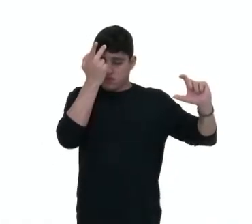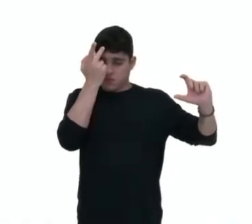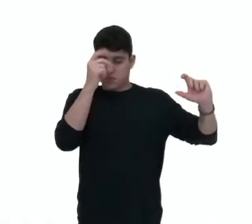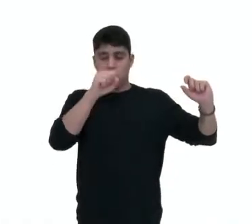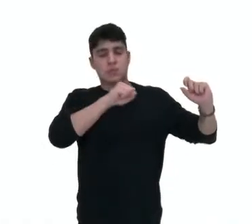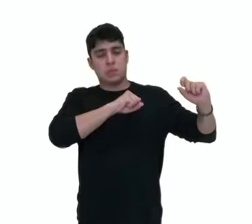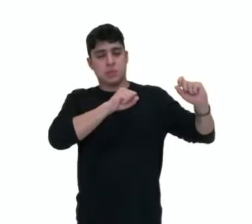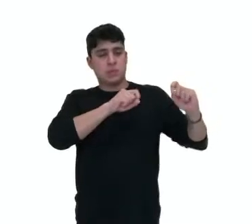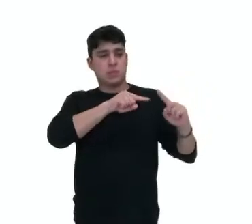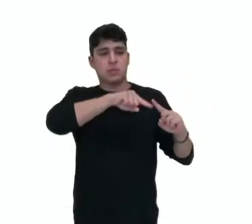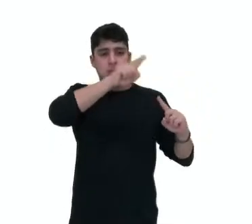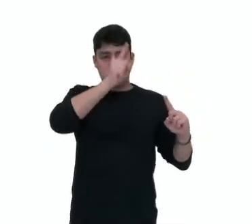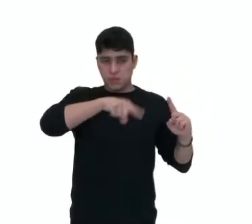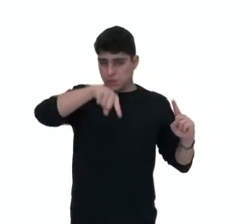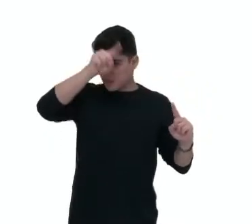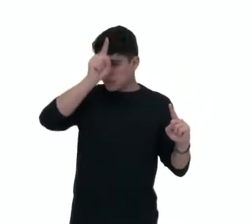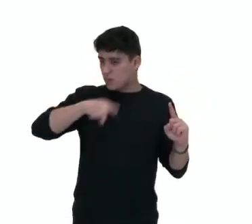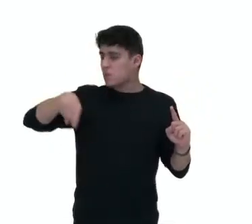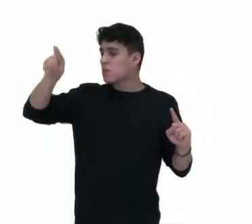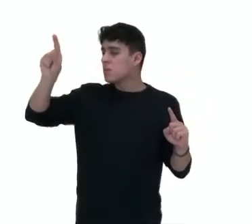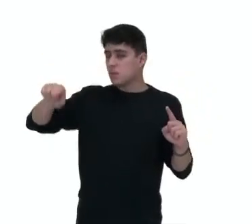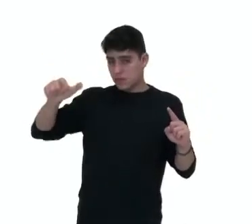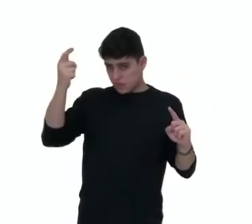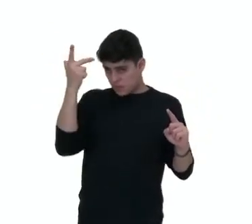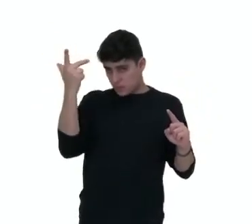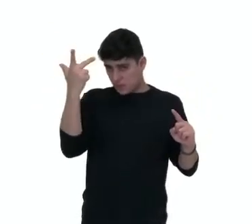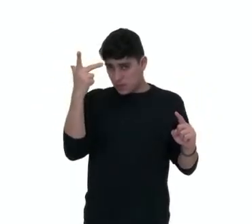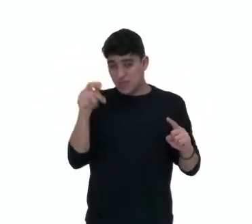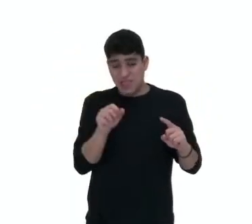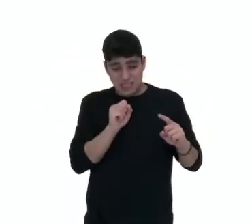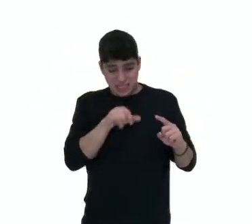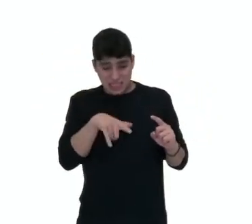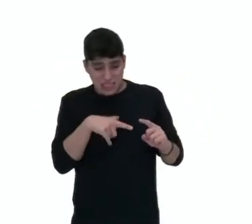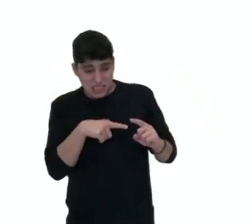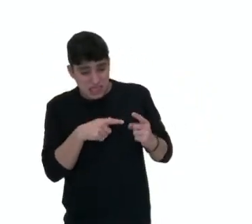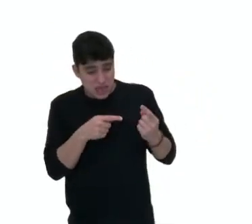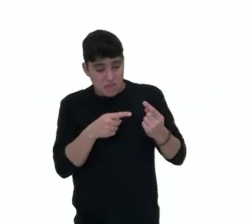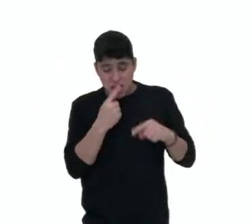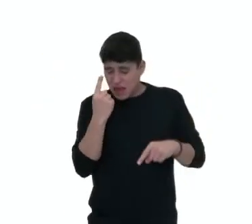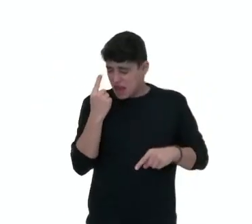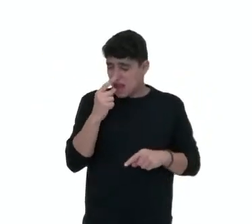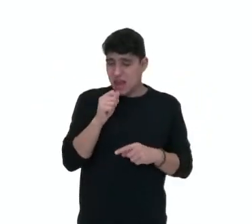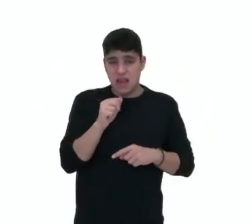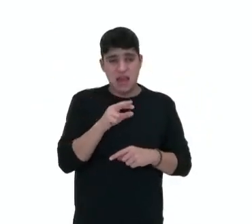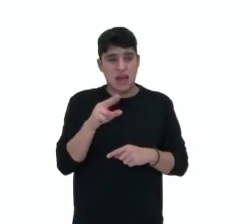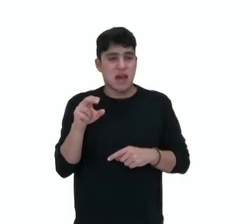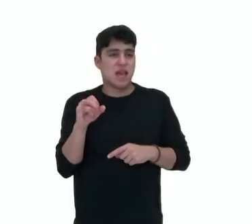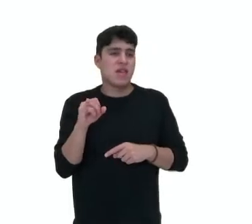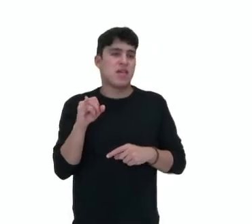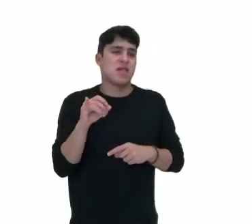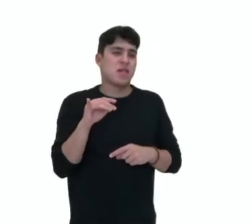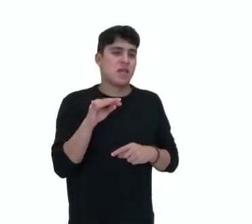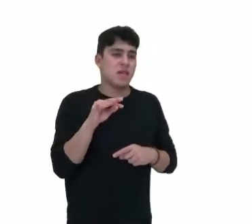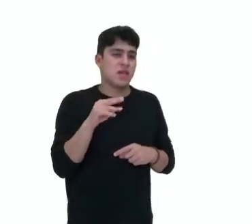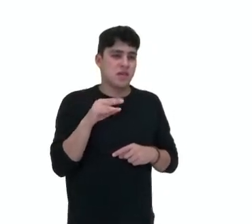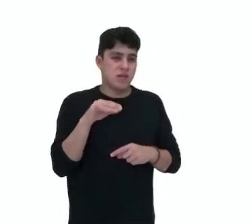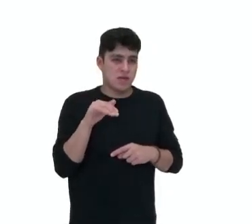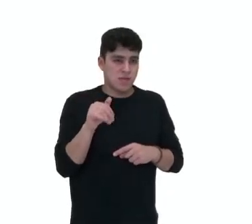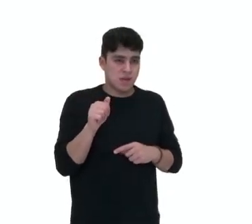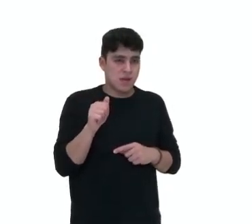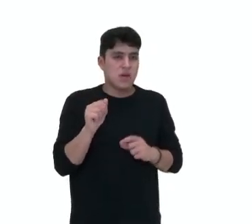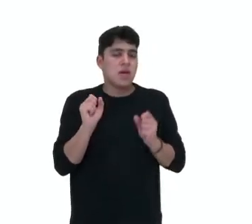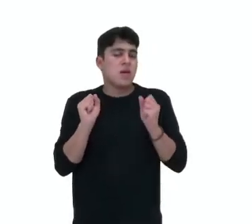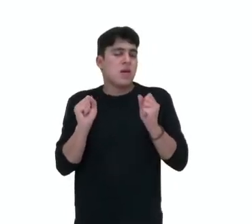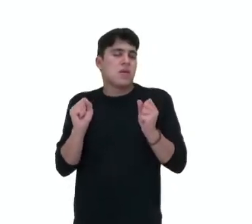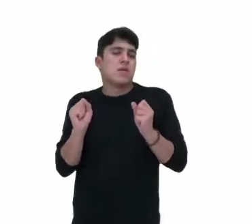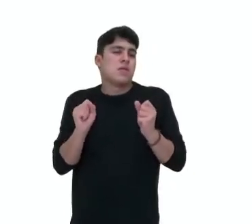coração. Mas quando a pessoa tem uma arritmia, ou seja, um batimento anormal, ele pode ser duas